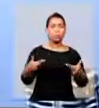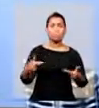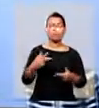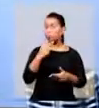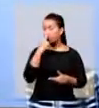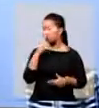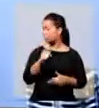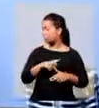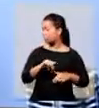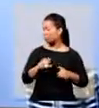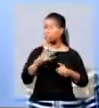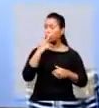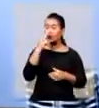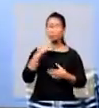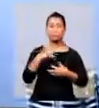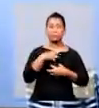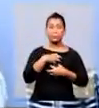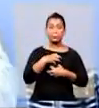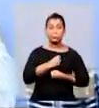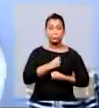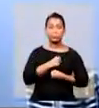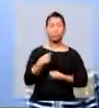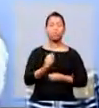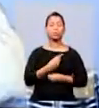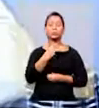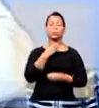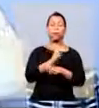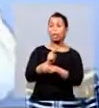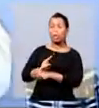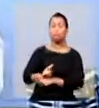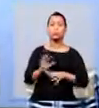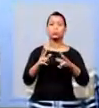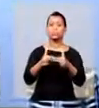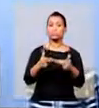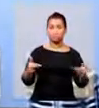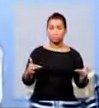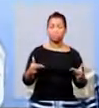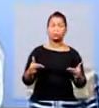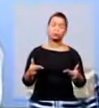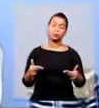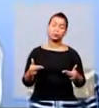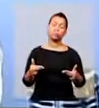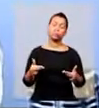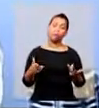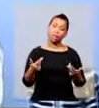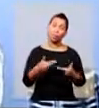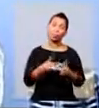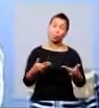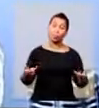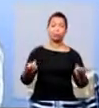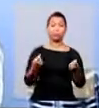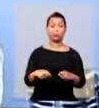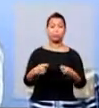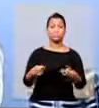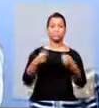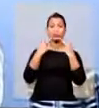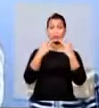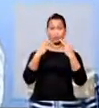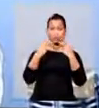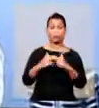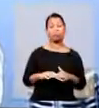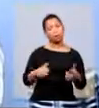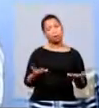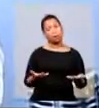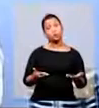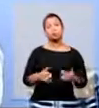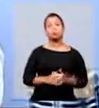todas essas conquistas, né? É uma coisa que tem que ser uma coisa natural. Mas enfim, estamos aí lutando cada vez mais, né, tanto